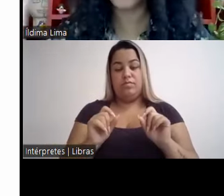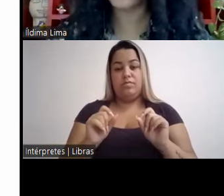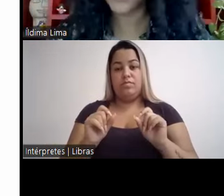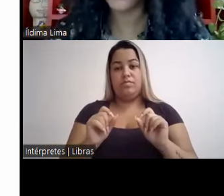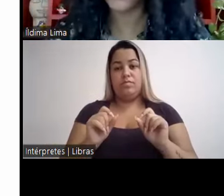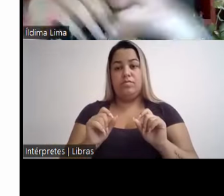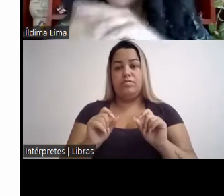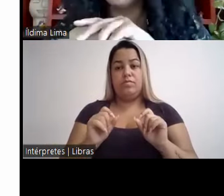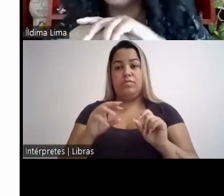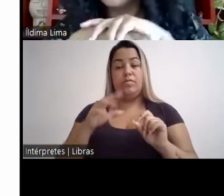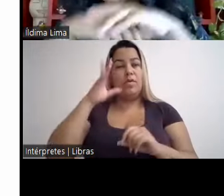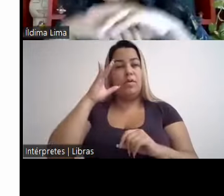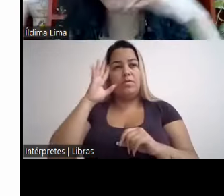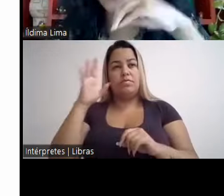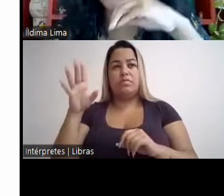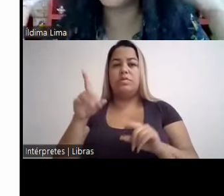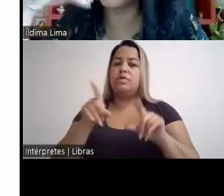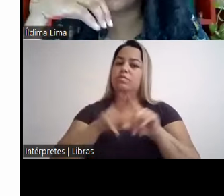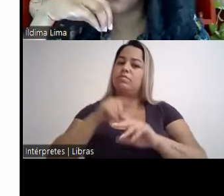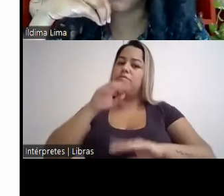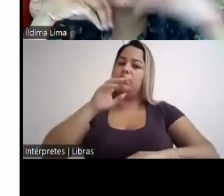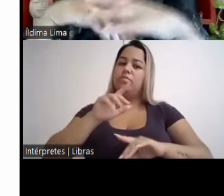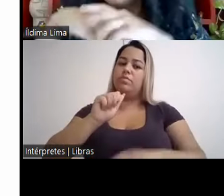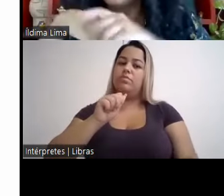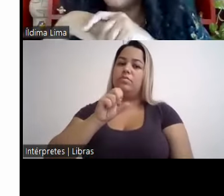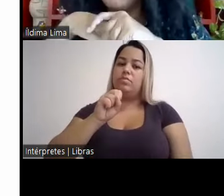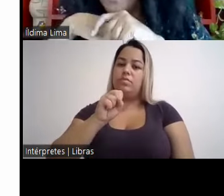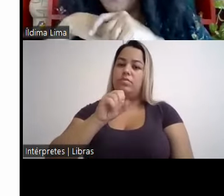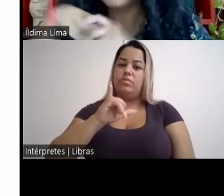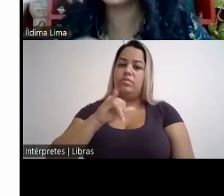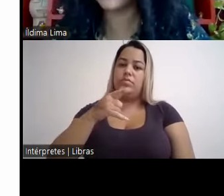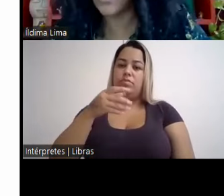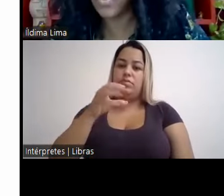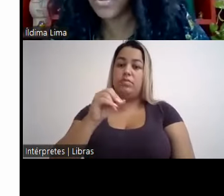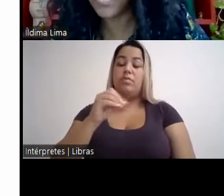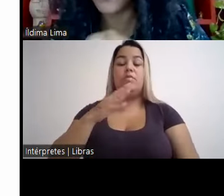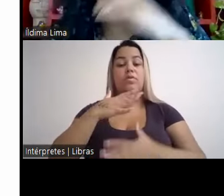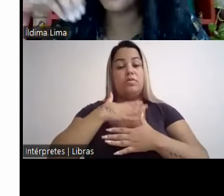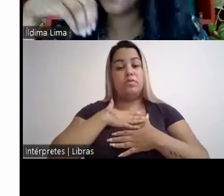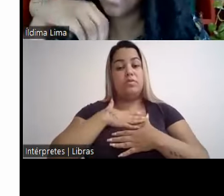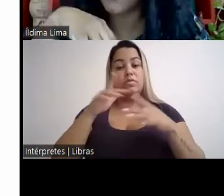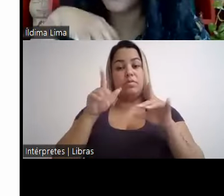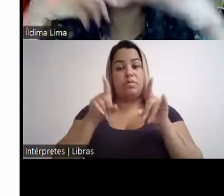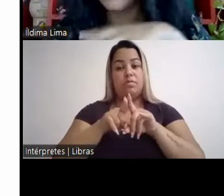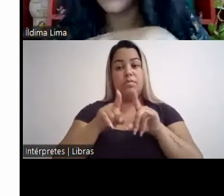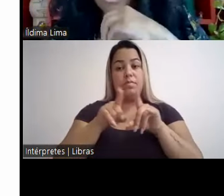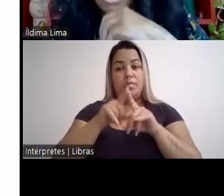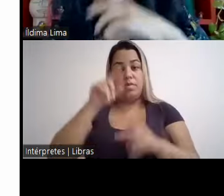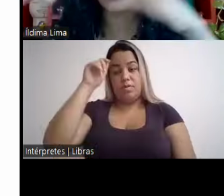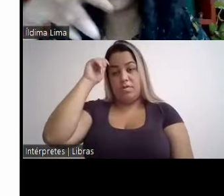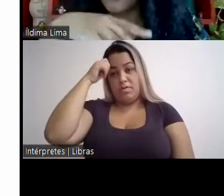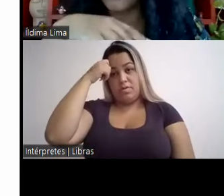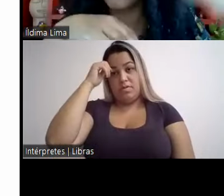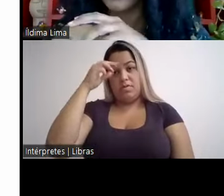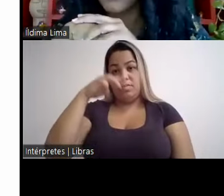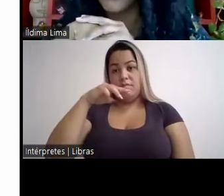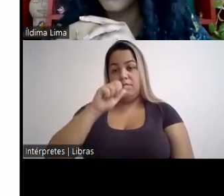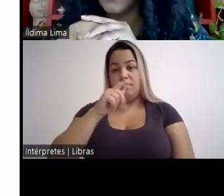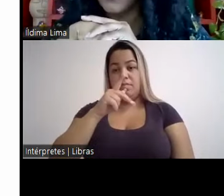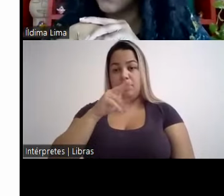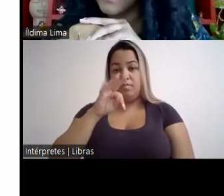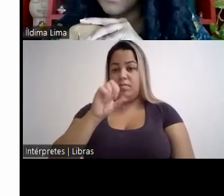desse imaginário coletivo, dessas associações, desses corpos, obviamente, a estereótipos racistas, machistas, outros